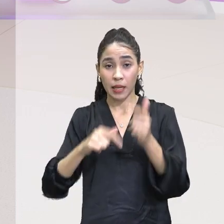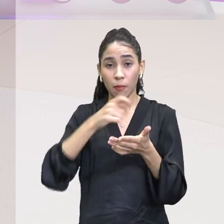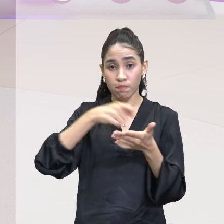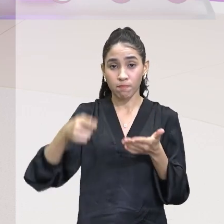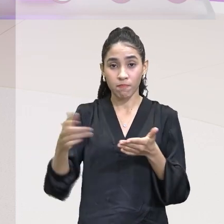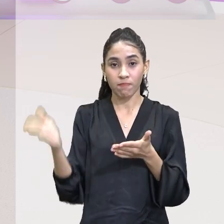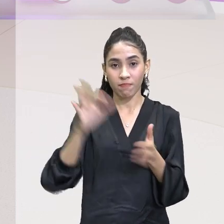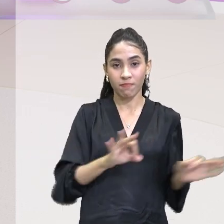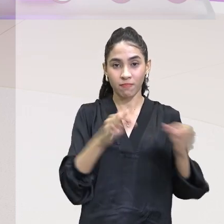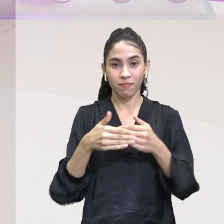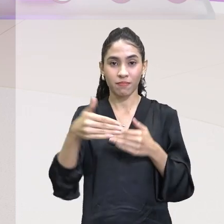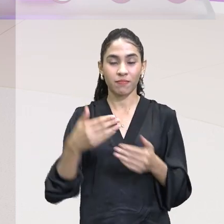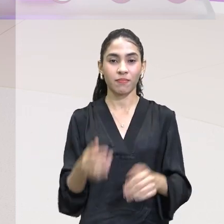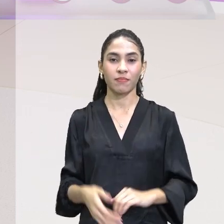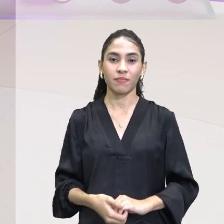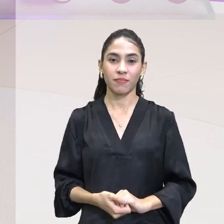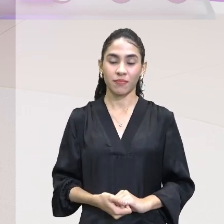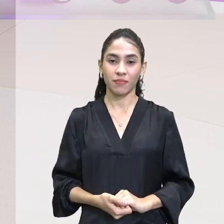vem comigo.